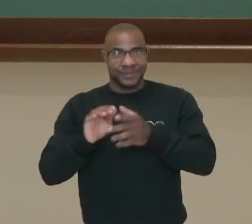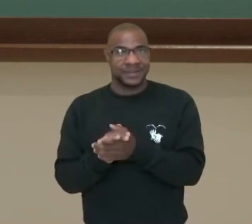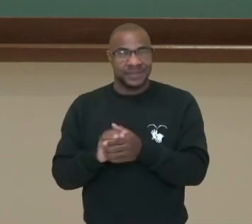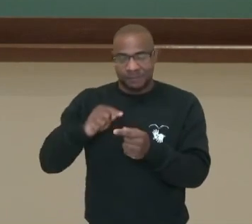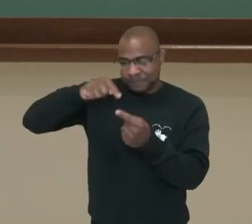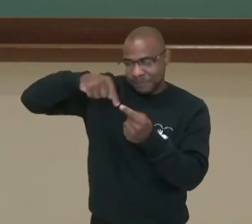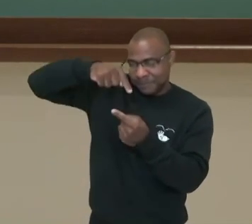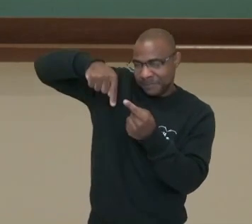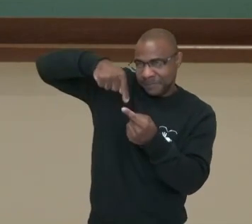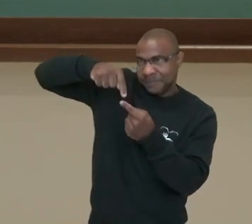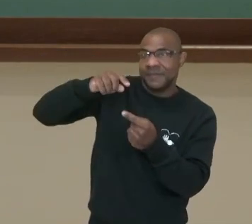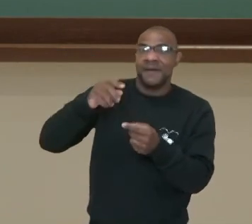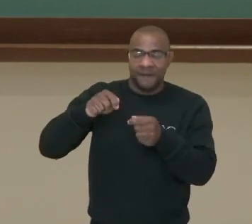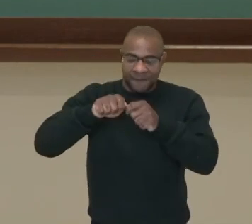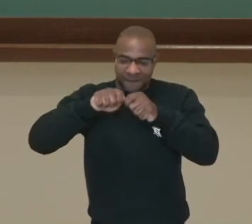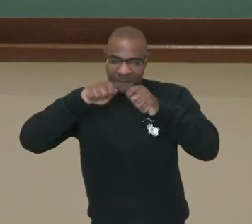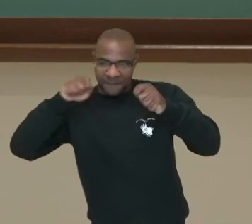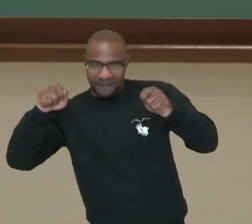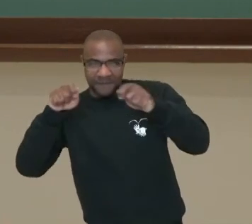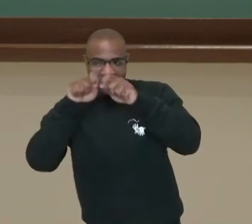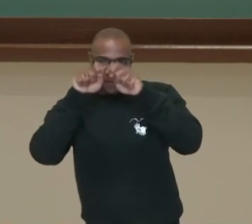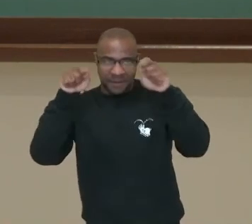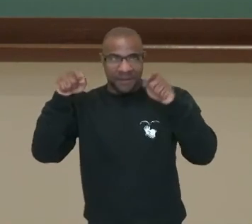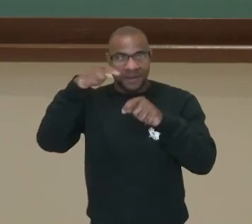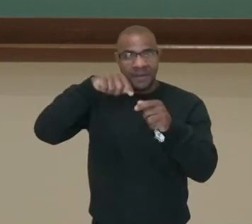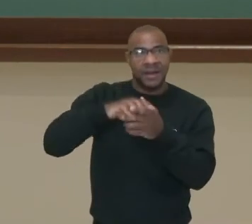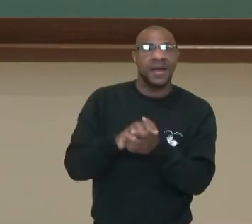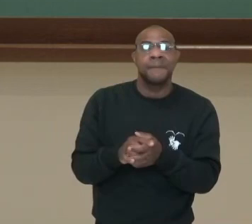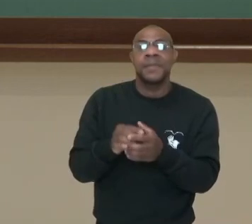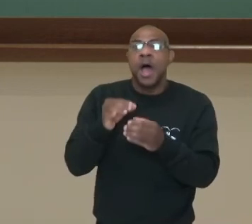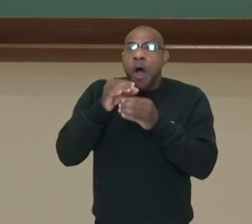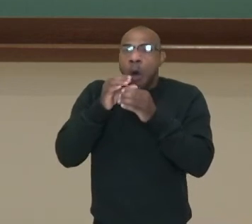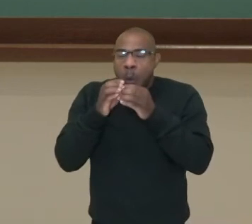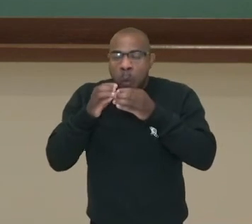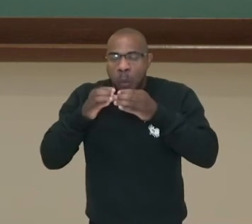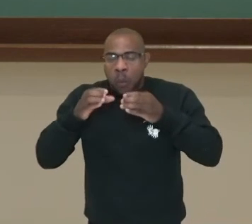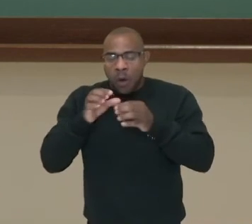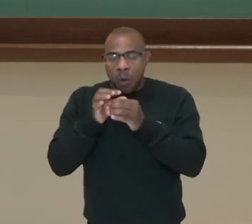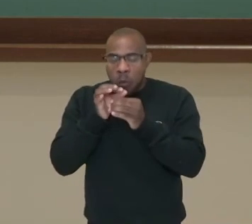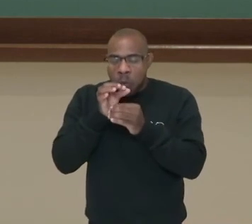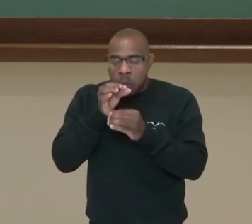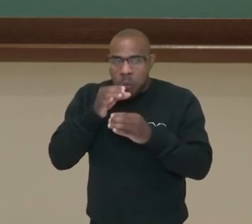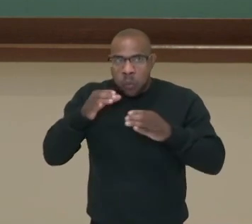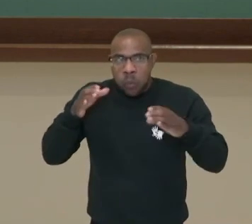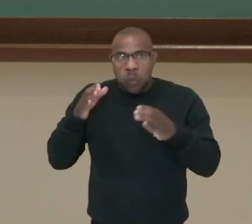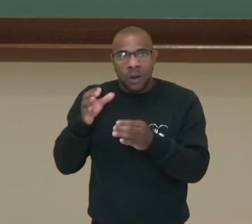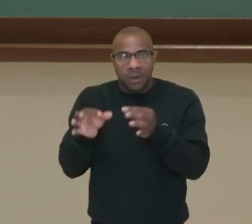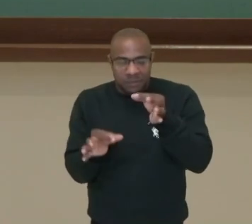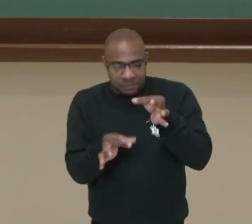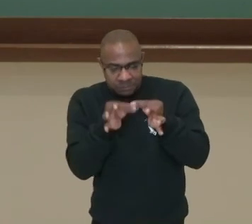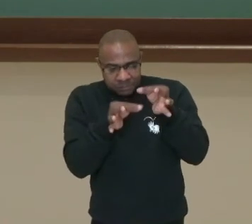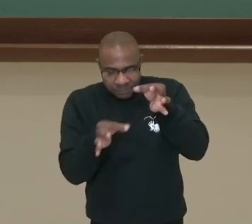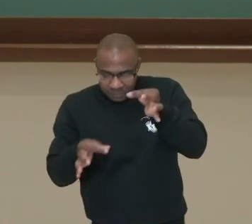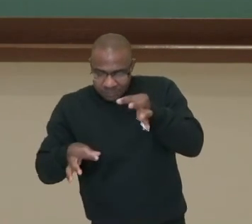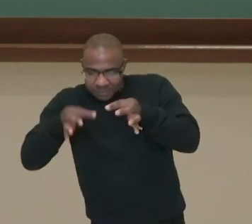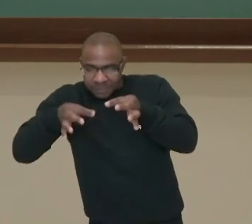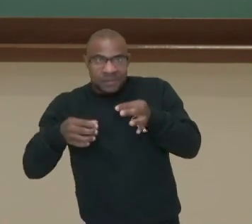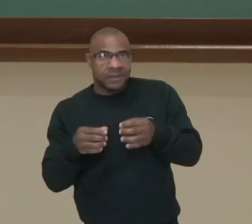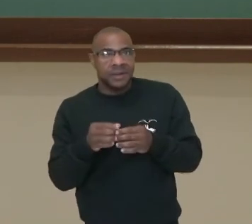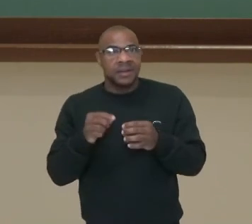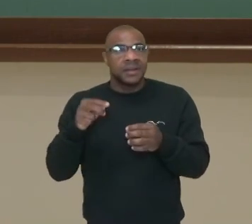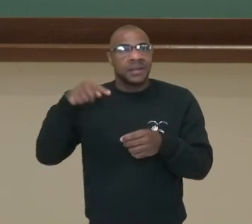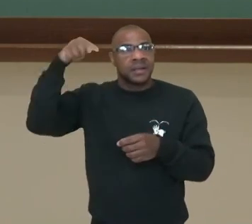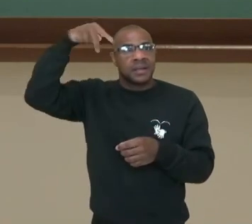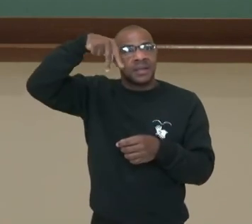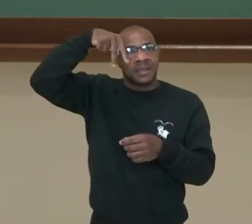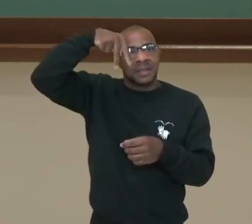adesiva. Coloca as bexigas, né, aqui nas pontas, com a ajuda de fita, certo? E assopra aqui